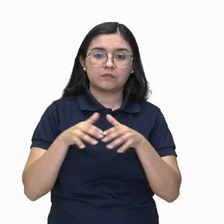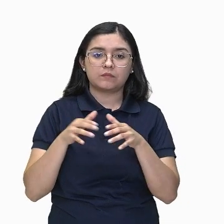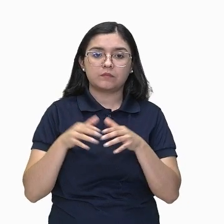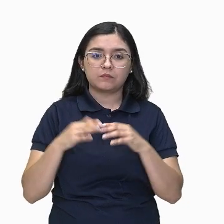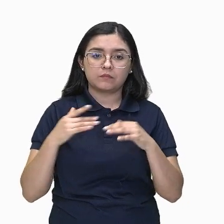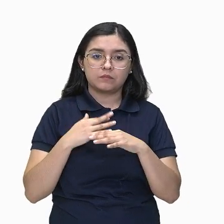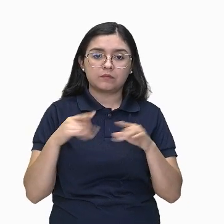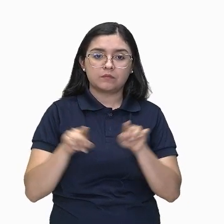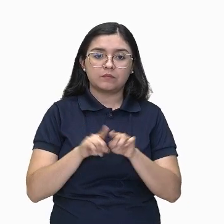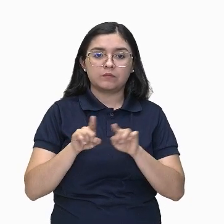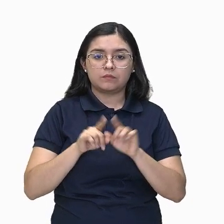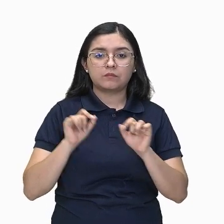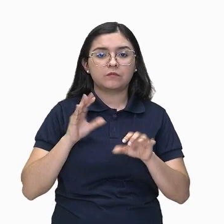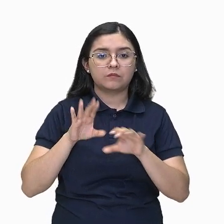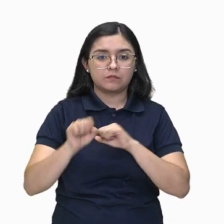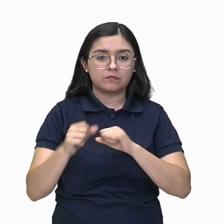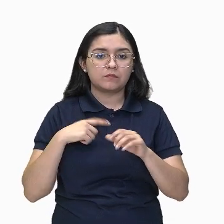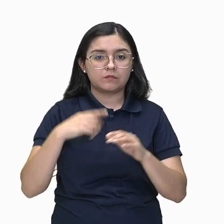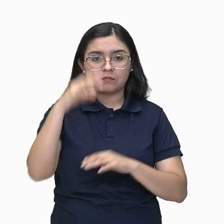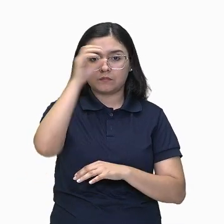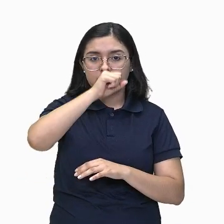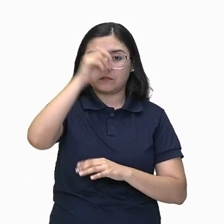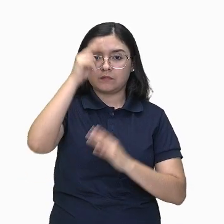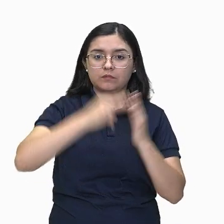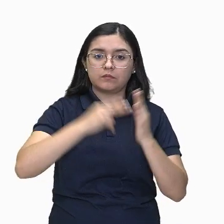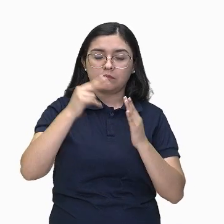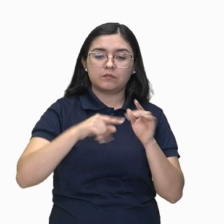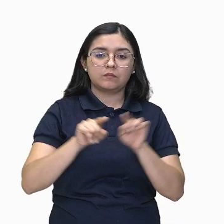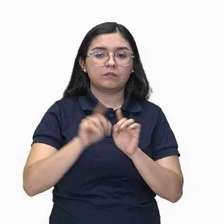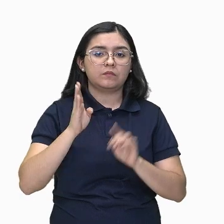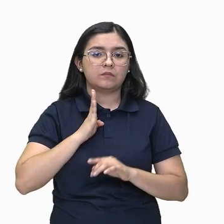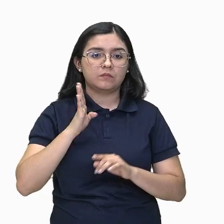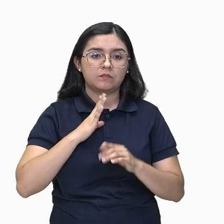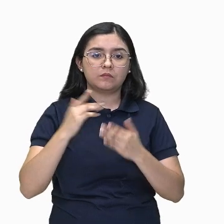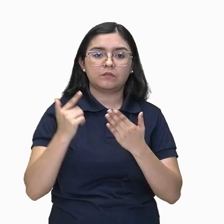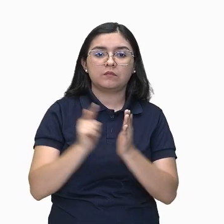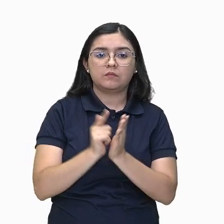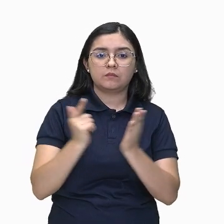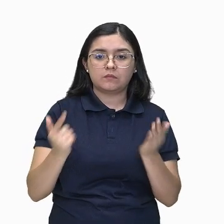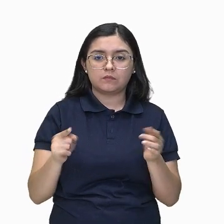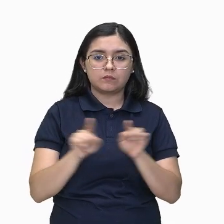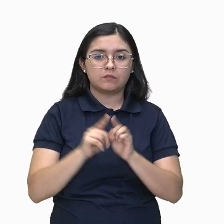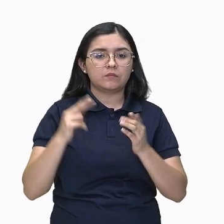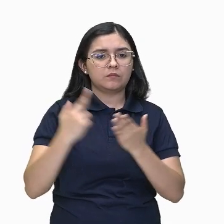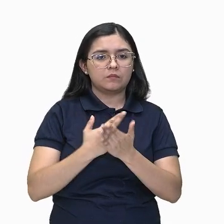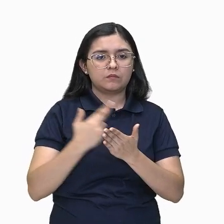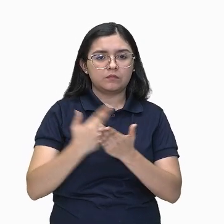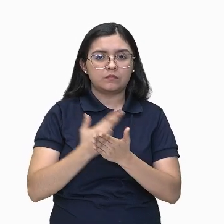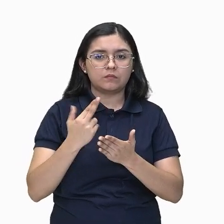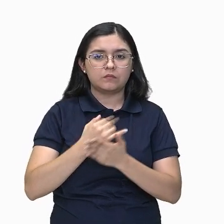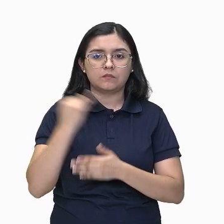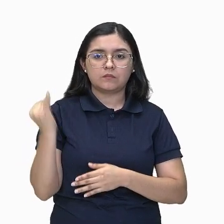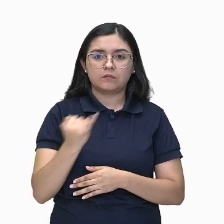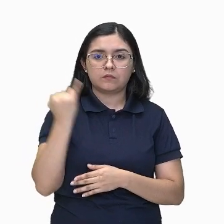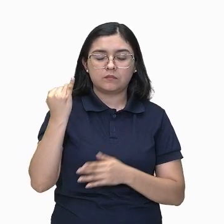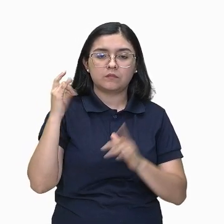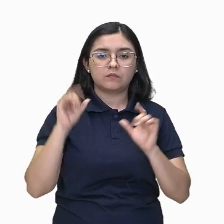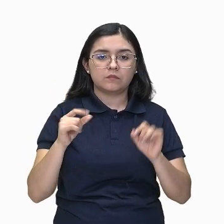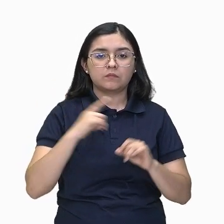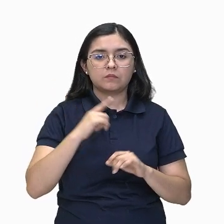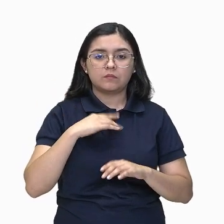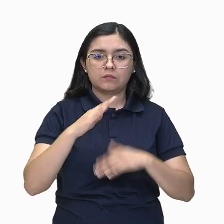letrada, pessoas que começam a aprender a ler, uma burguesia. Tem jornais, revistas literárias, tudo isso é importante para que